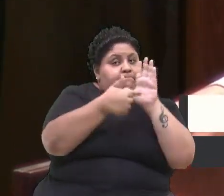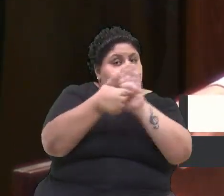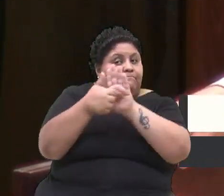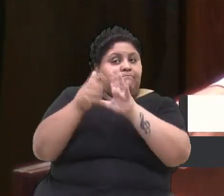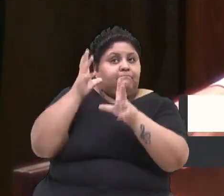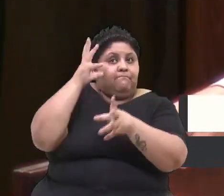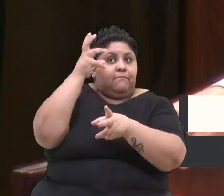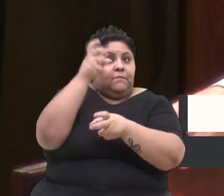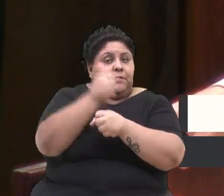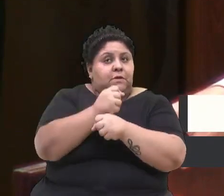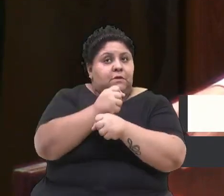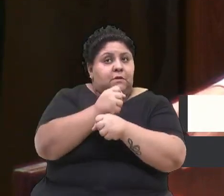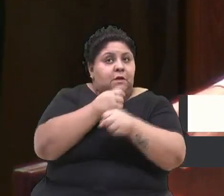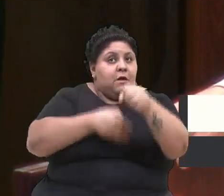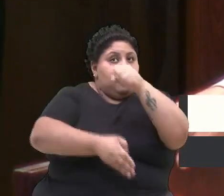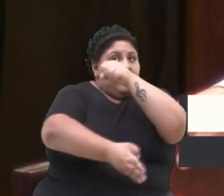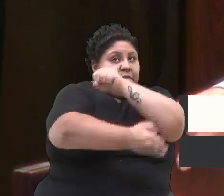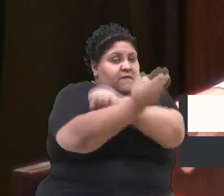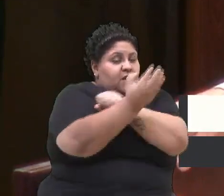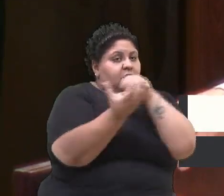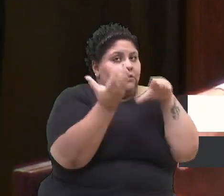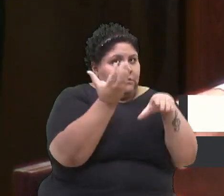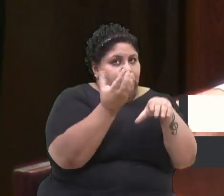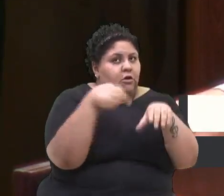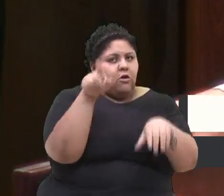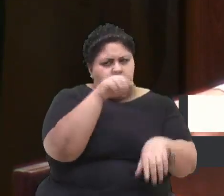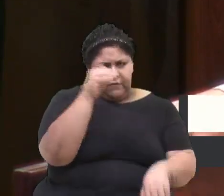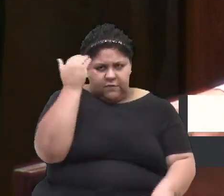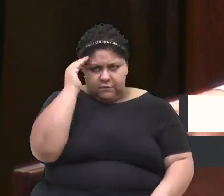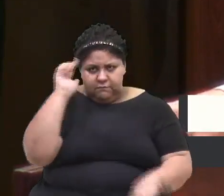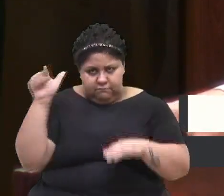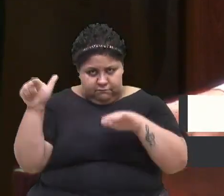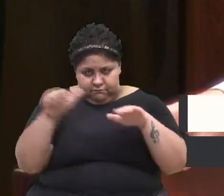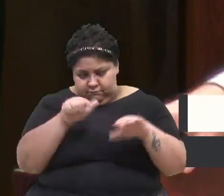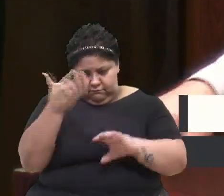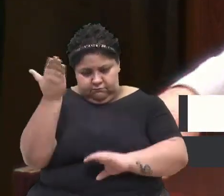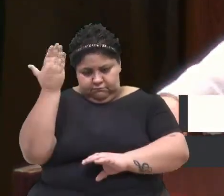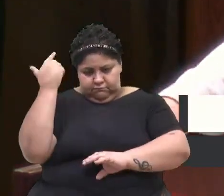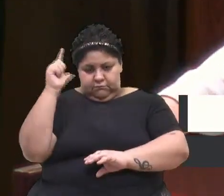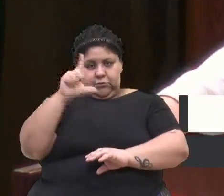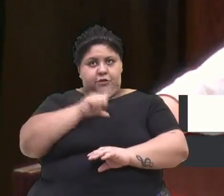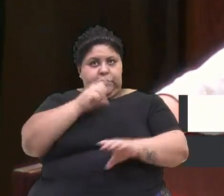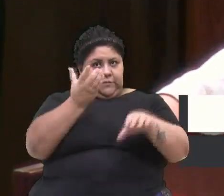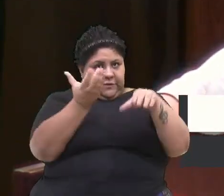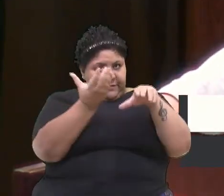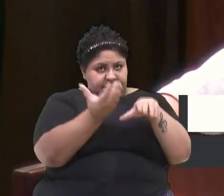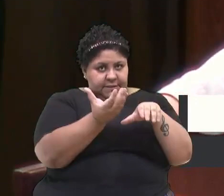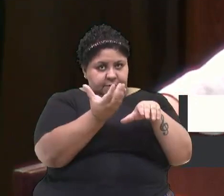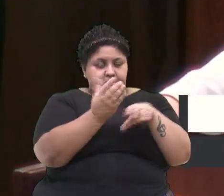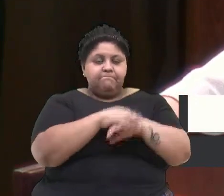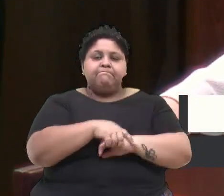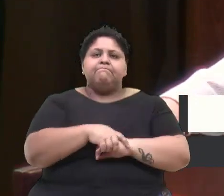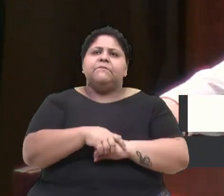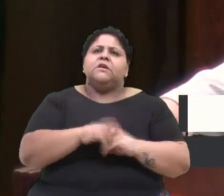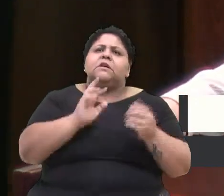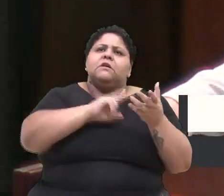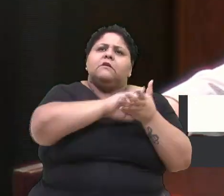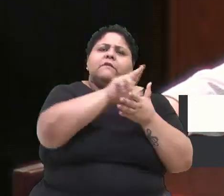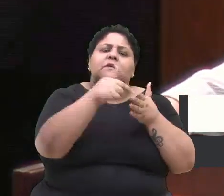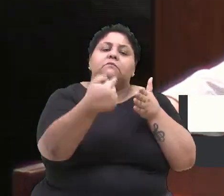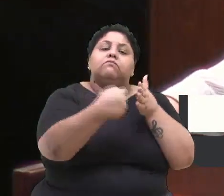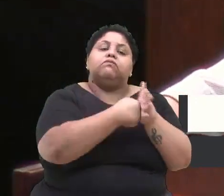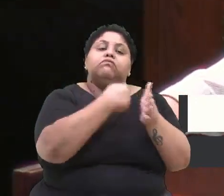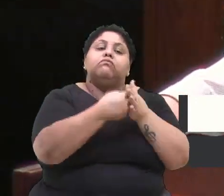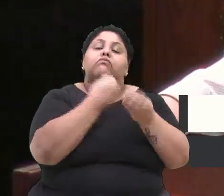a Brasília. Como vocês sabem, na semana passada estivemos em Brasília e vários colegas já perguntaram como